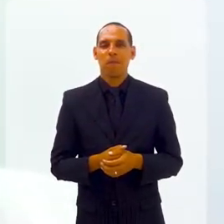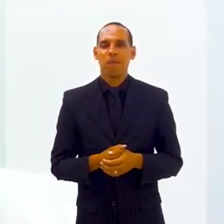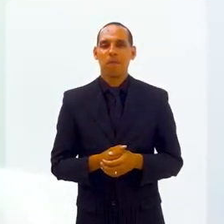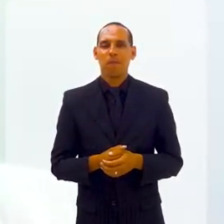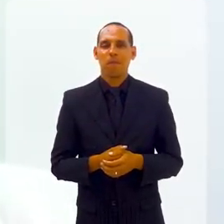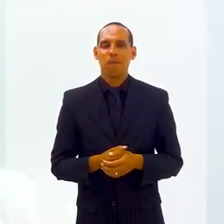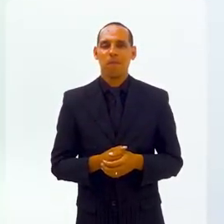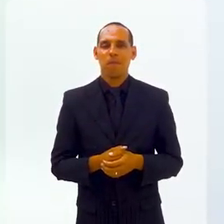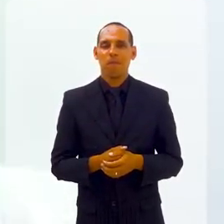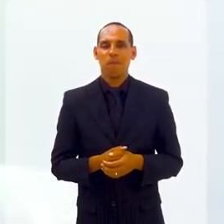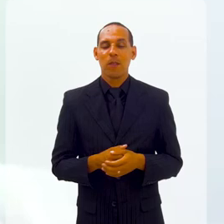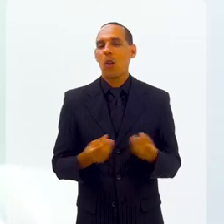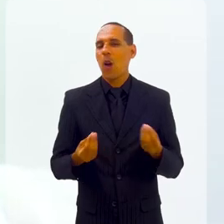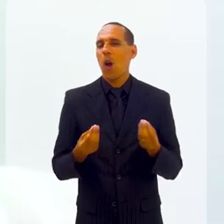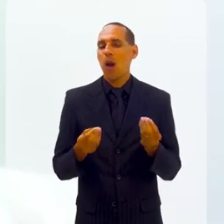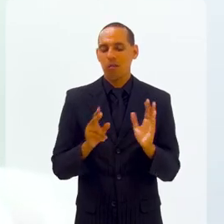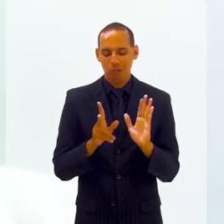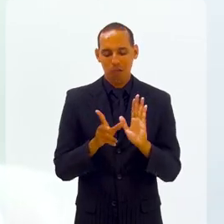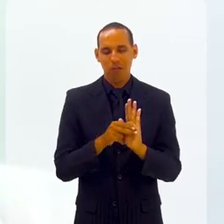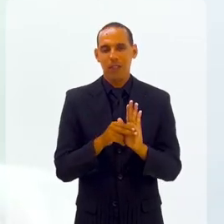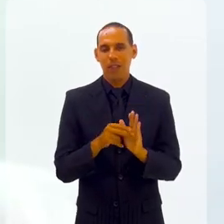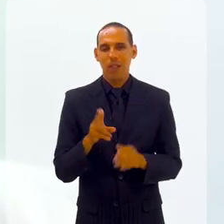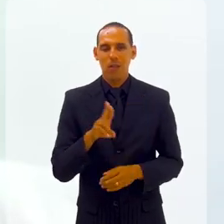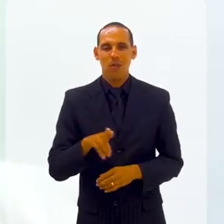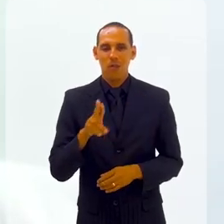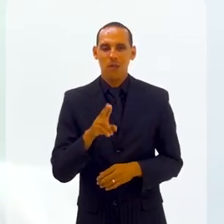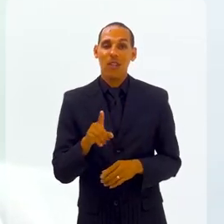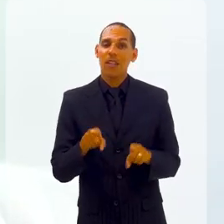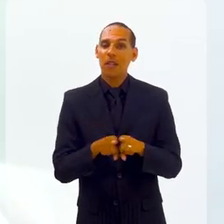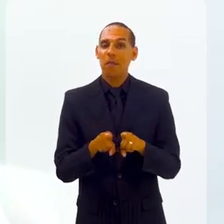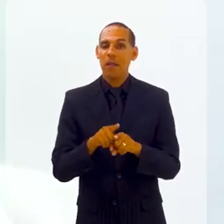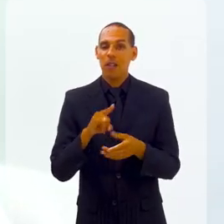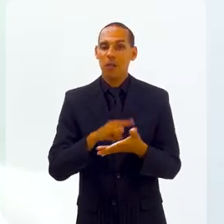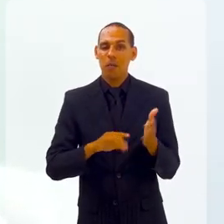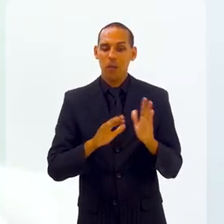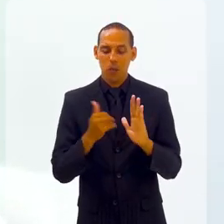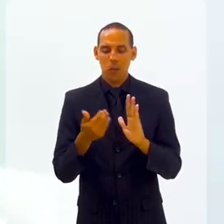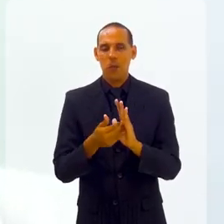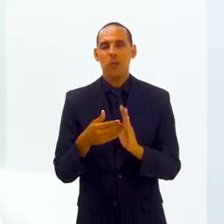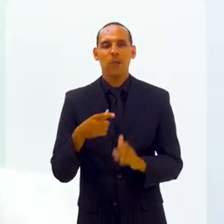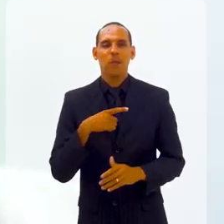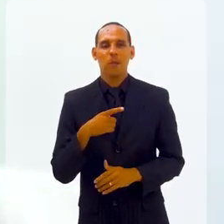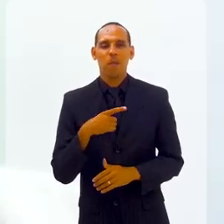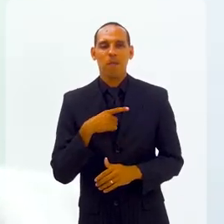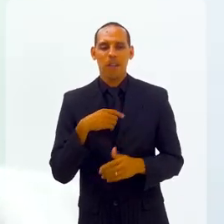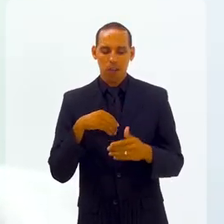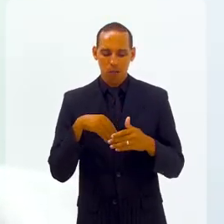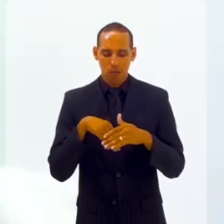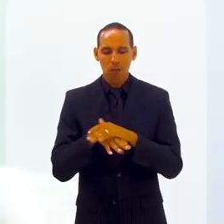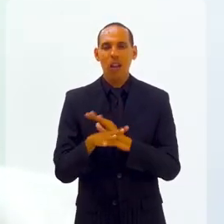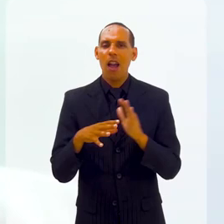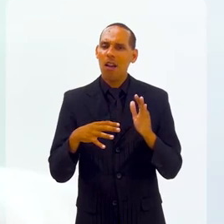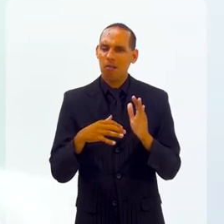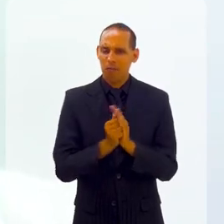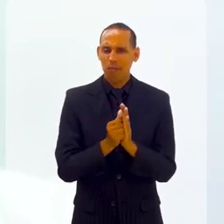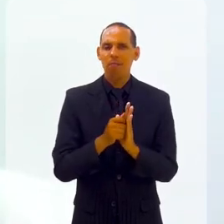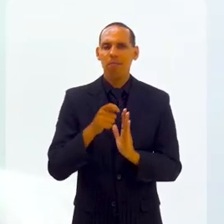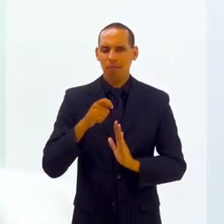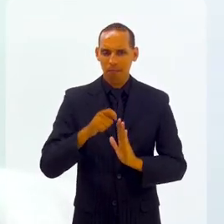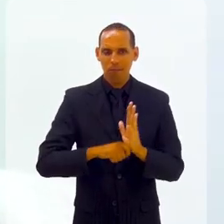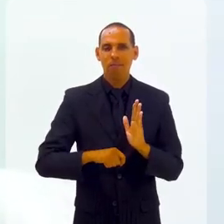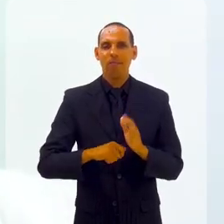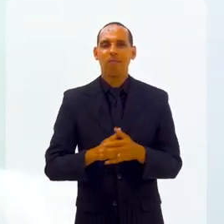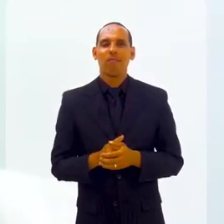né através das emendas e a gente tem toda a documentação para colocar essa parceria registrada